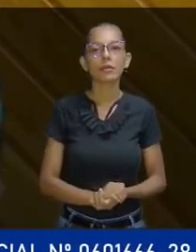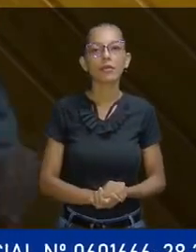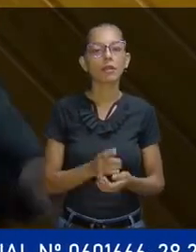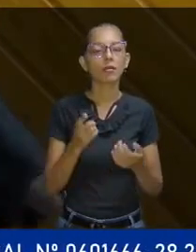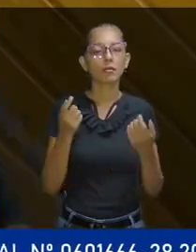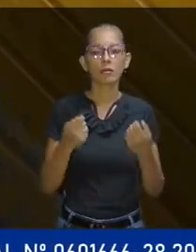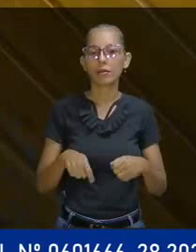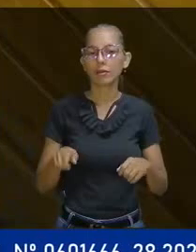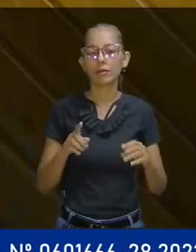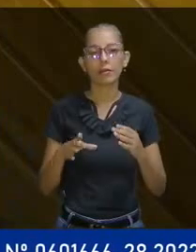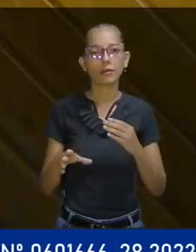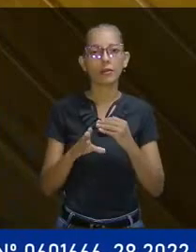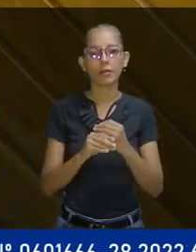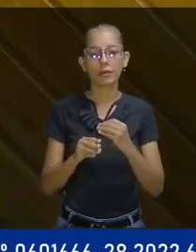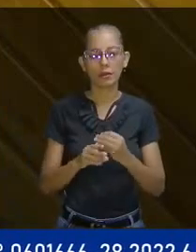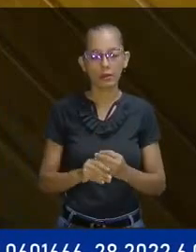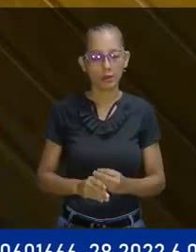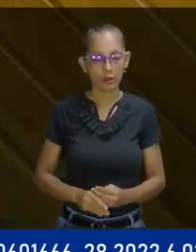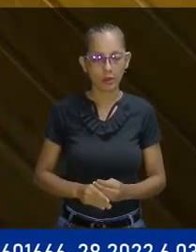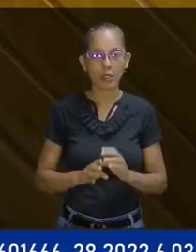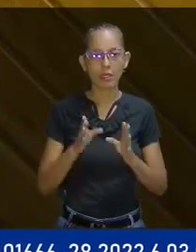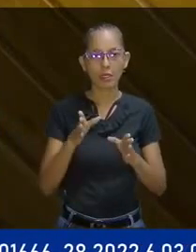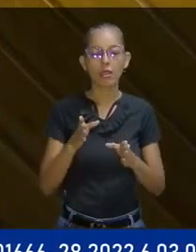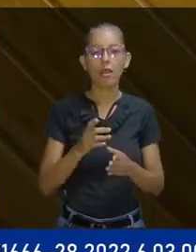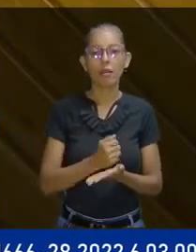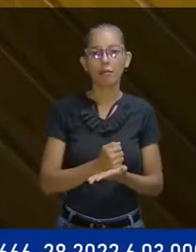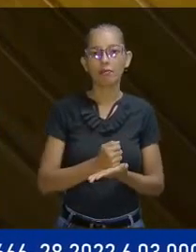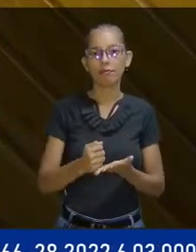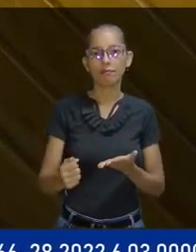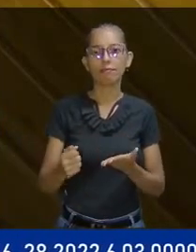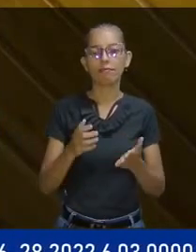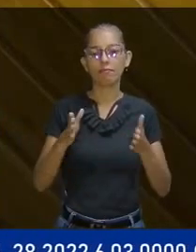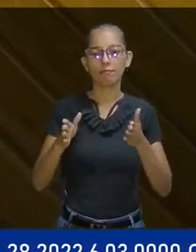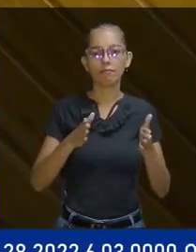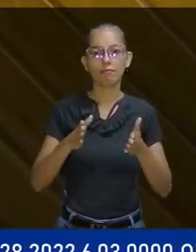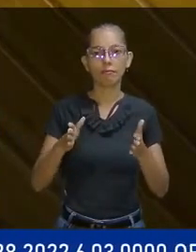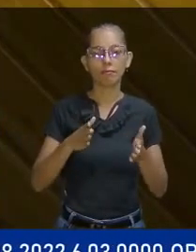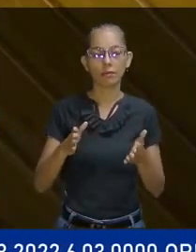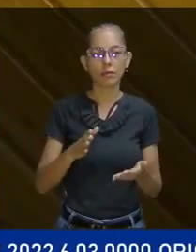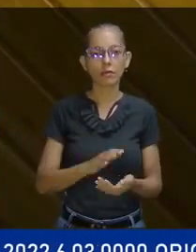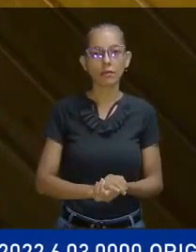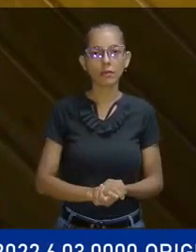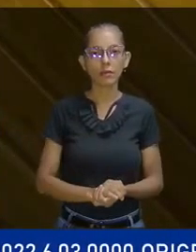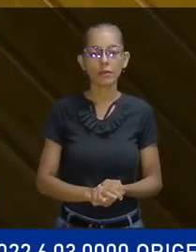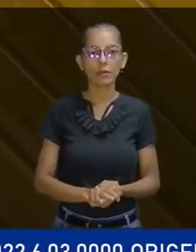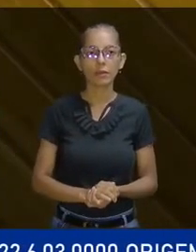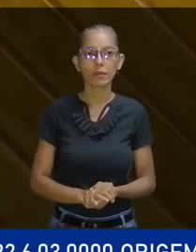caso. Então, em relação a isso também,